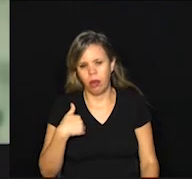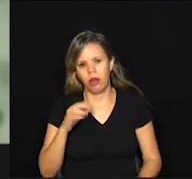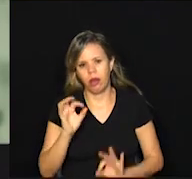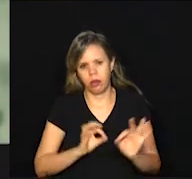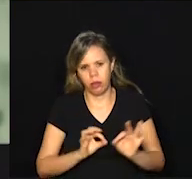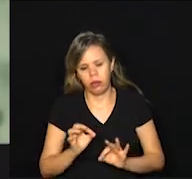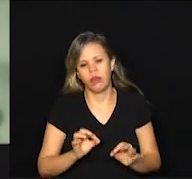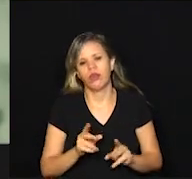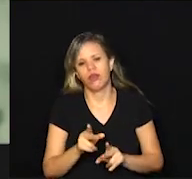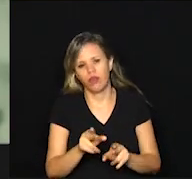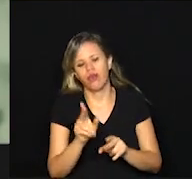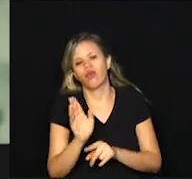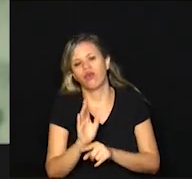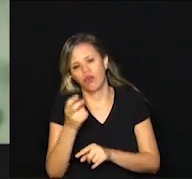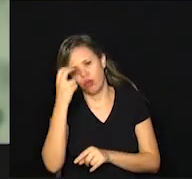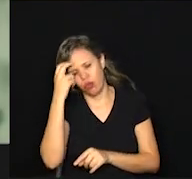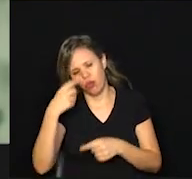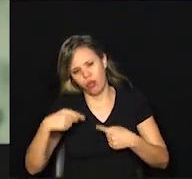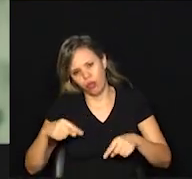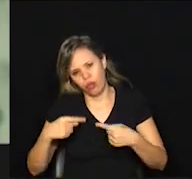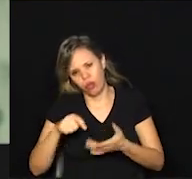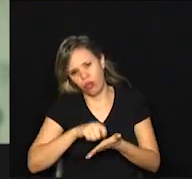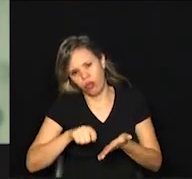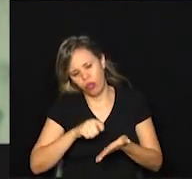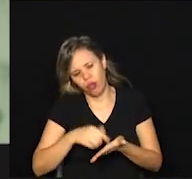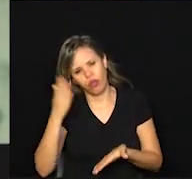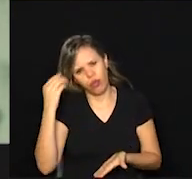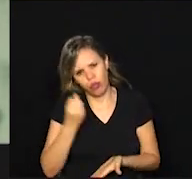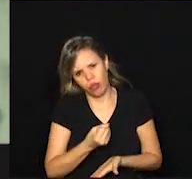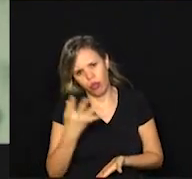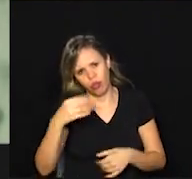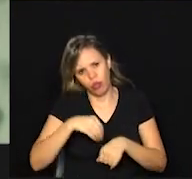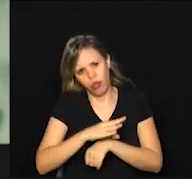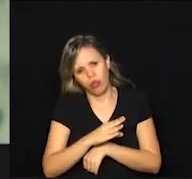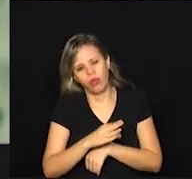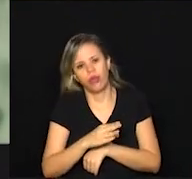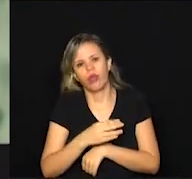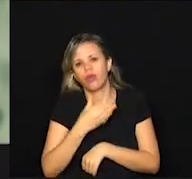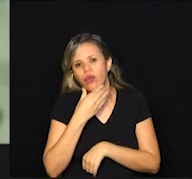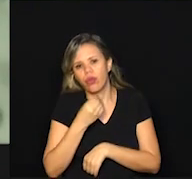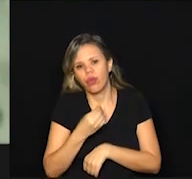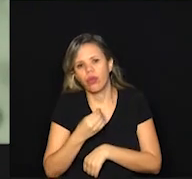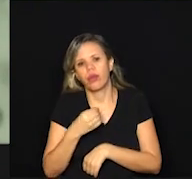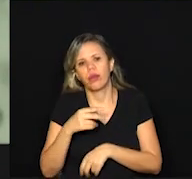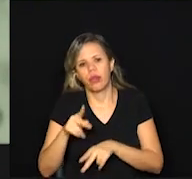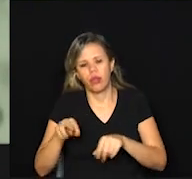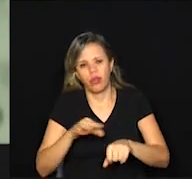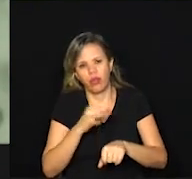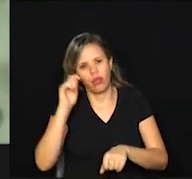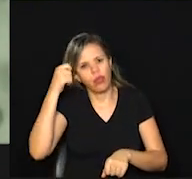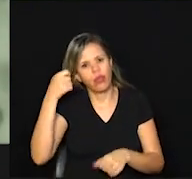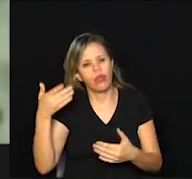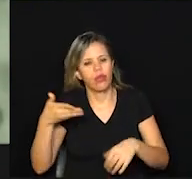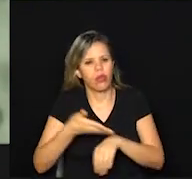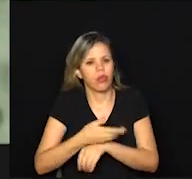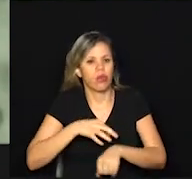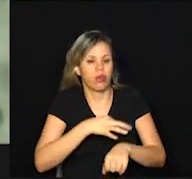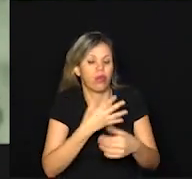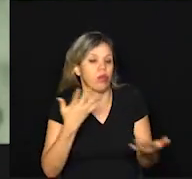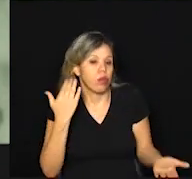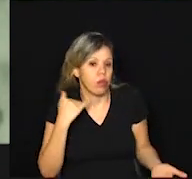produtor cultural e musical né eu sei quanto custa trazer um por exemplo para um concerto e